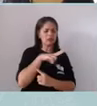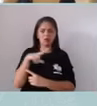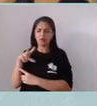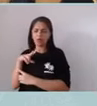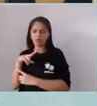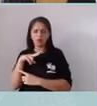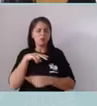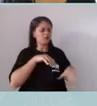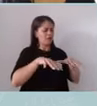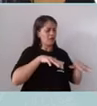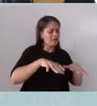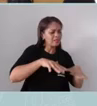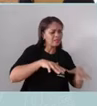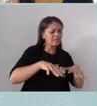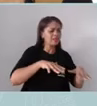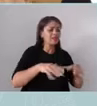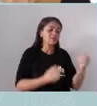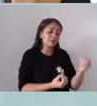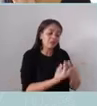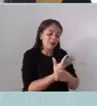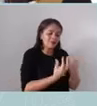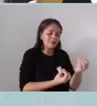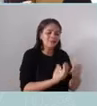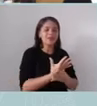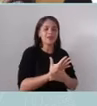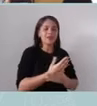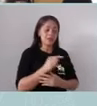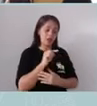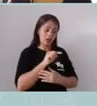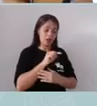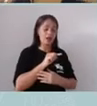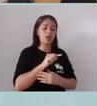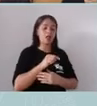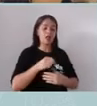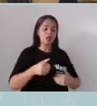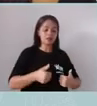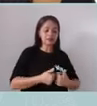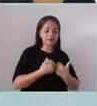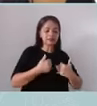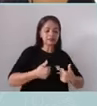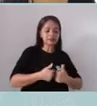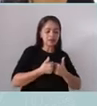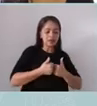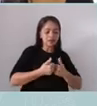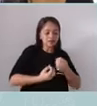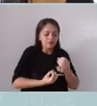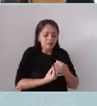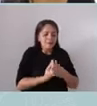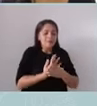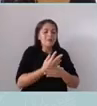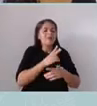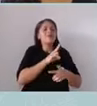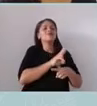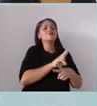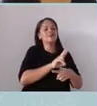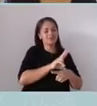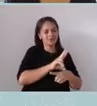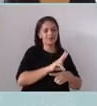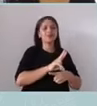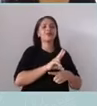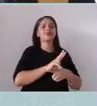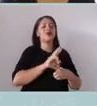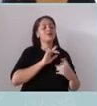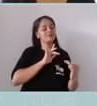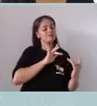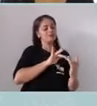produzido, que está em atividade. Então, na imunidade ativa, o nosso corpo ele vai produzir os anticorpos. Ele vai ter